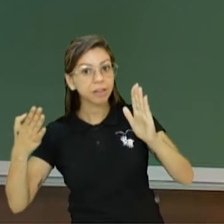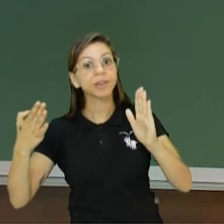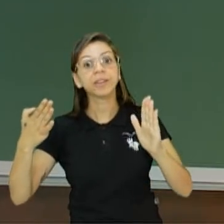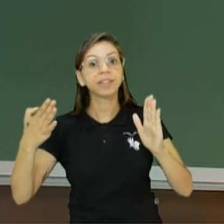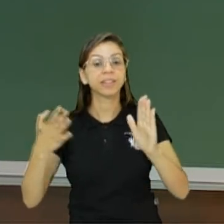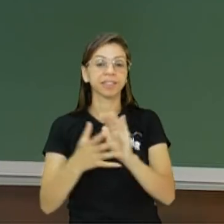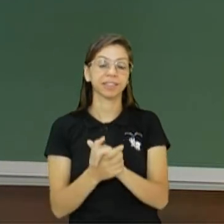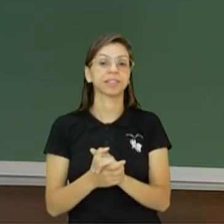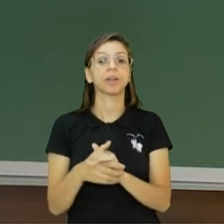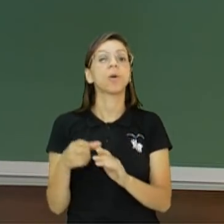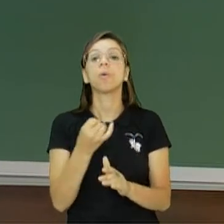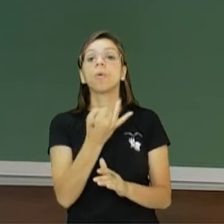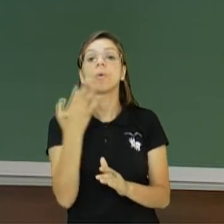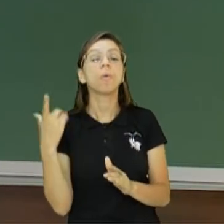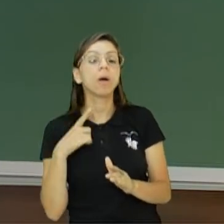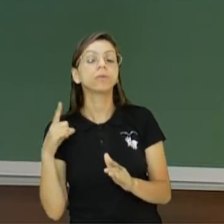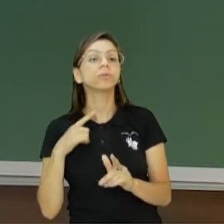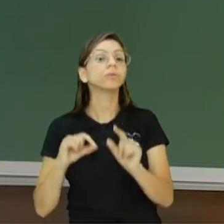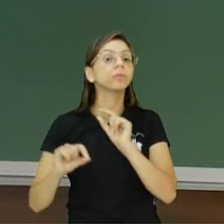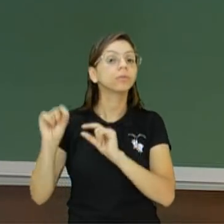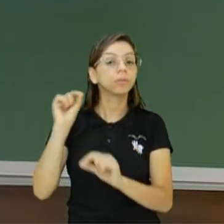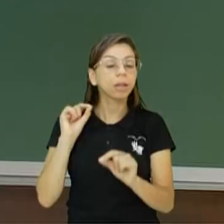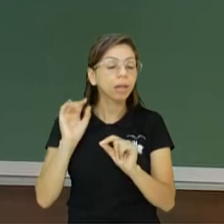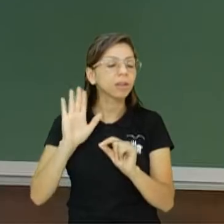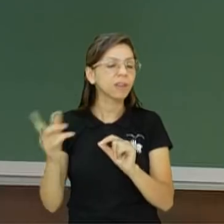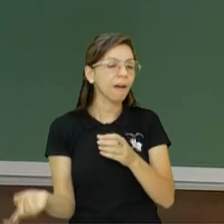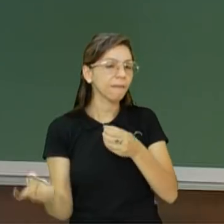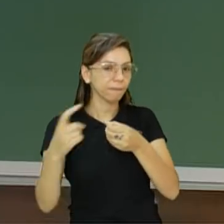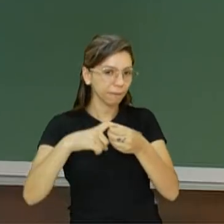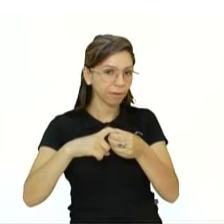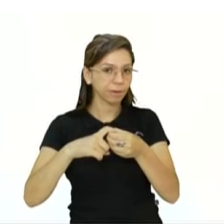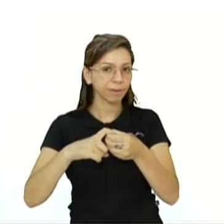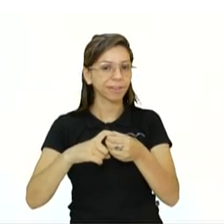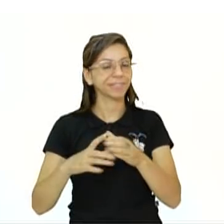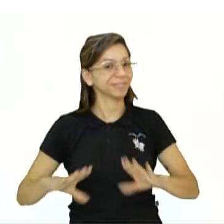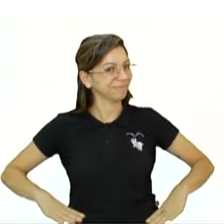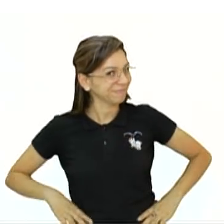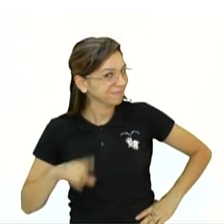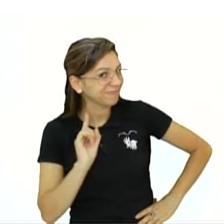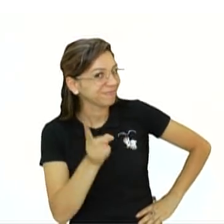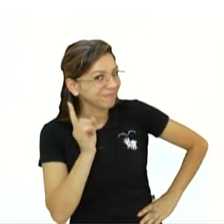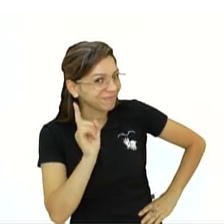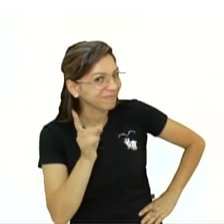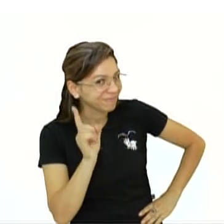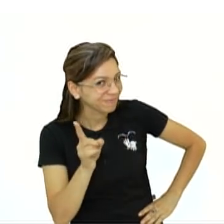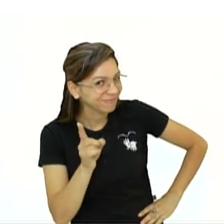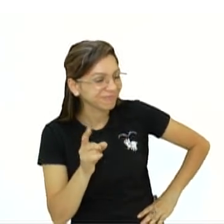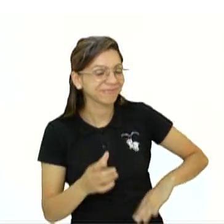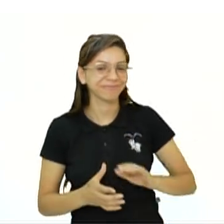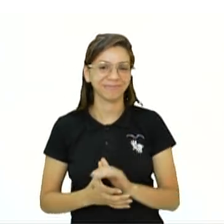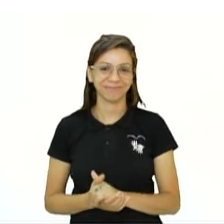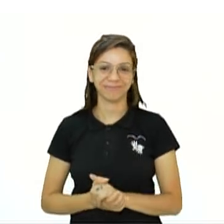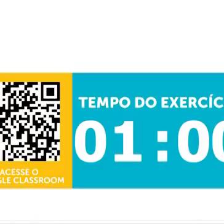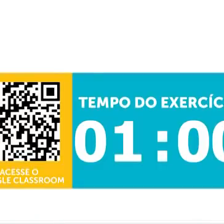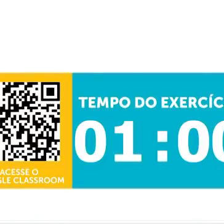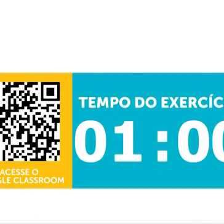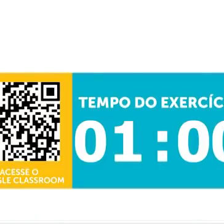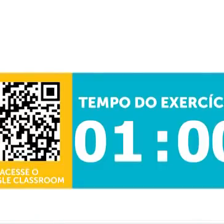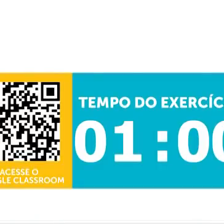faces, vértices e arestas tem o octaedro, daqui a pouco a gente corrige. Ai, ai, ai, prof.